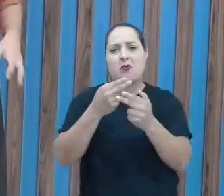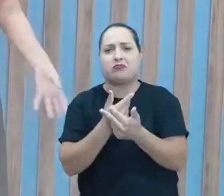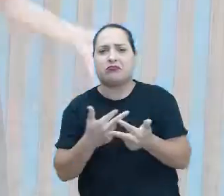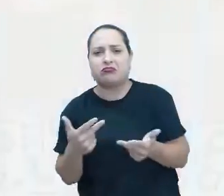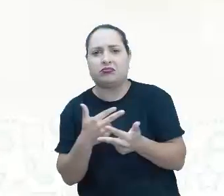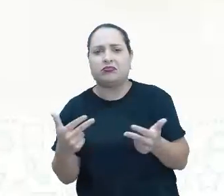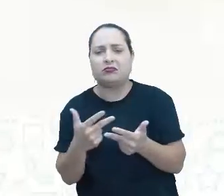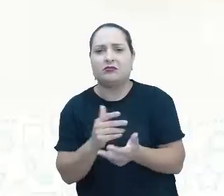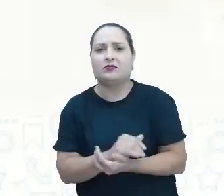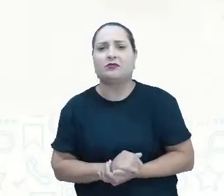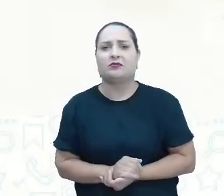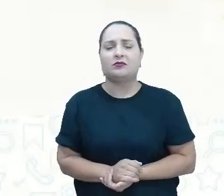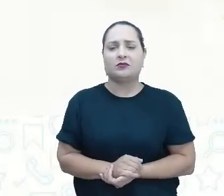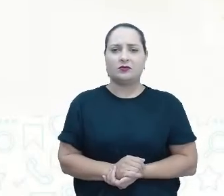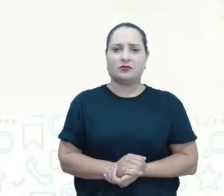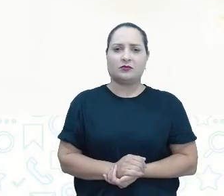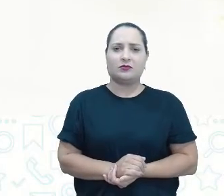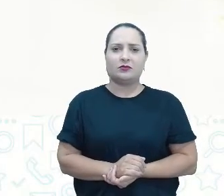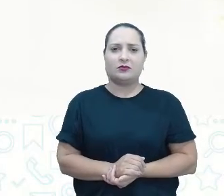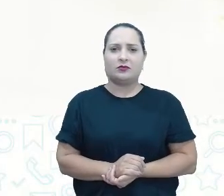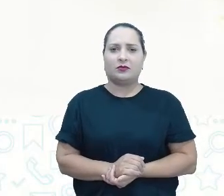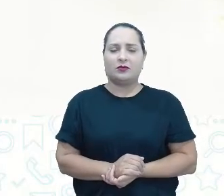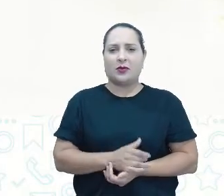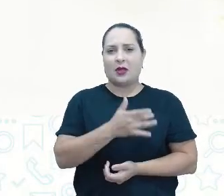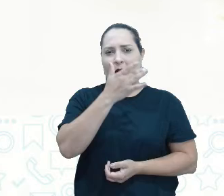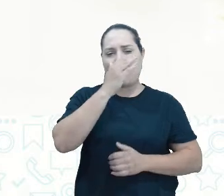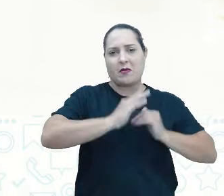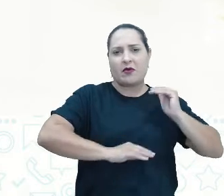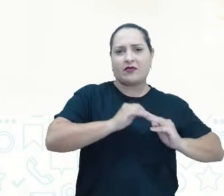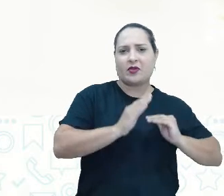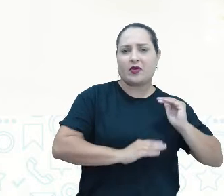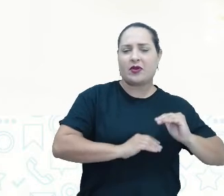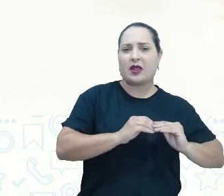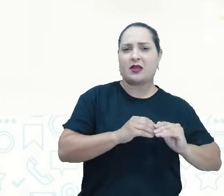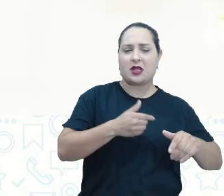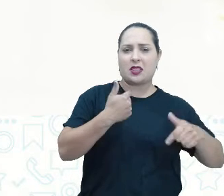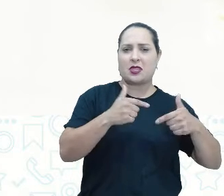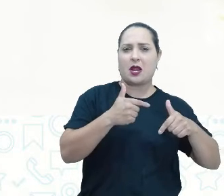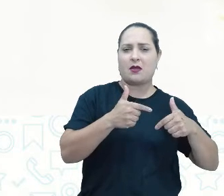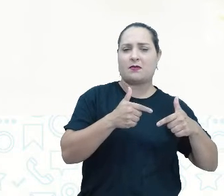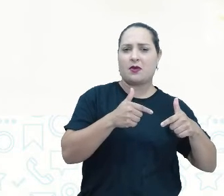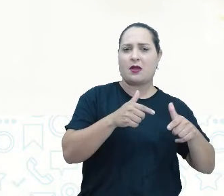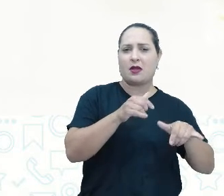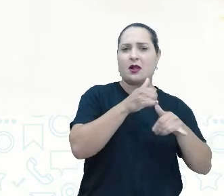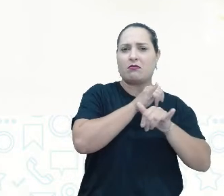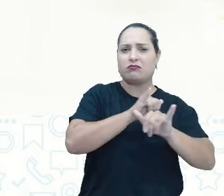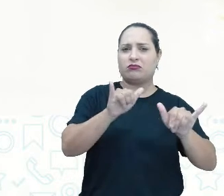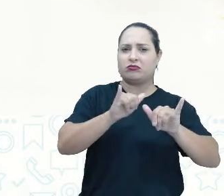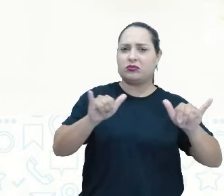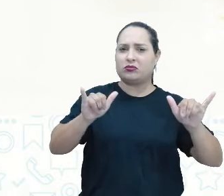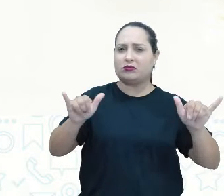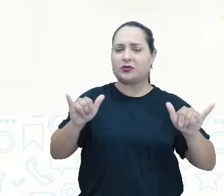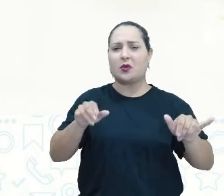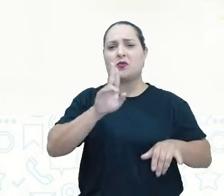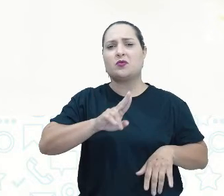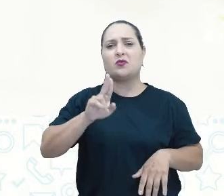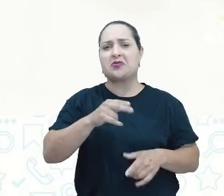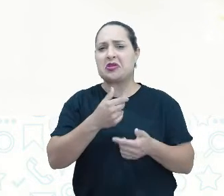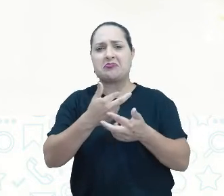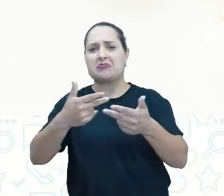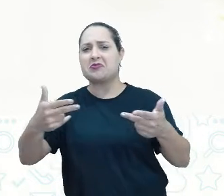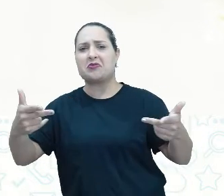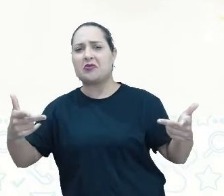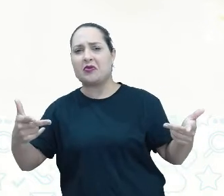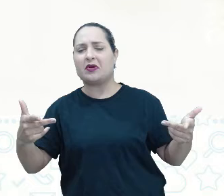Tá? Os publicitários, ou seja, aqueles que fazem os anúncios publicitários, utilizam diversas